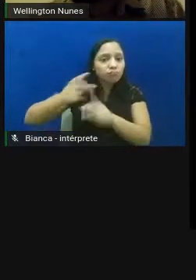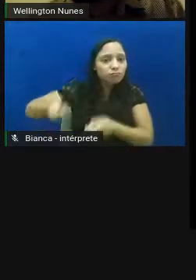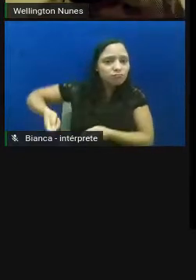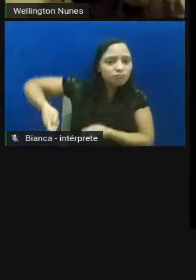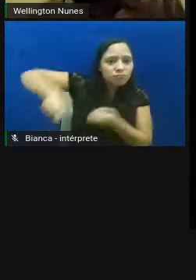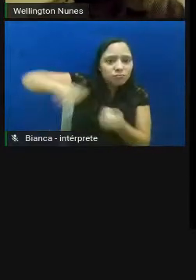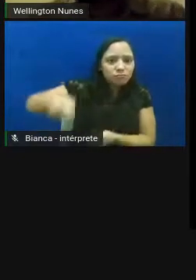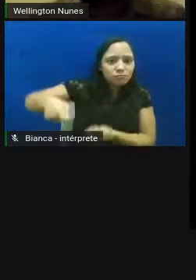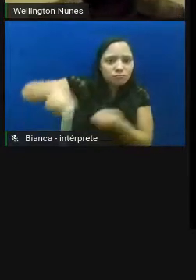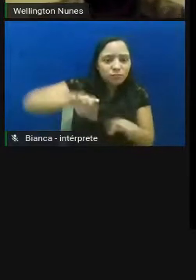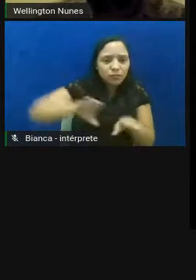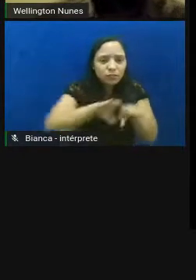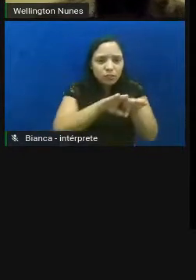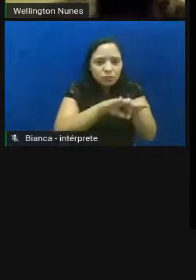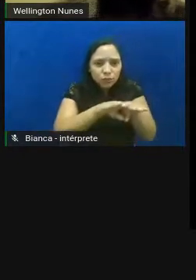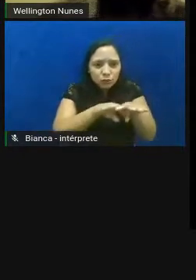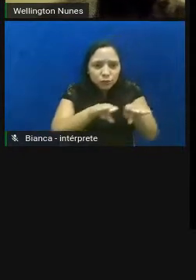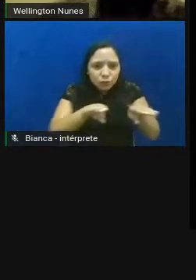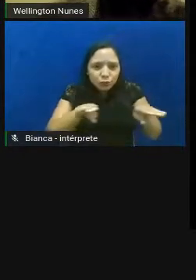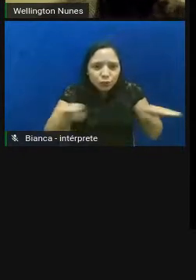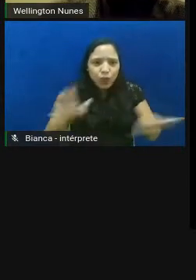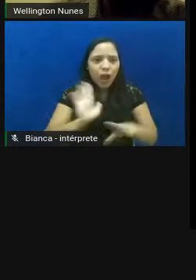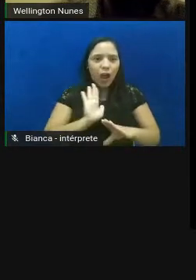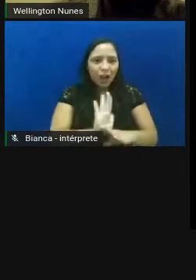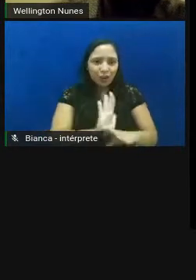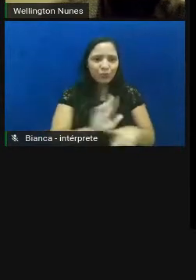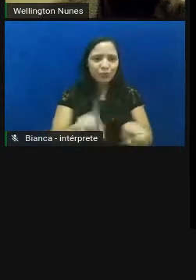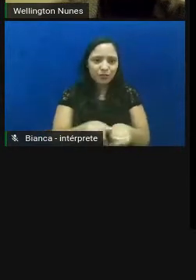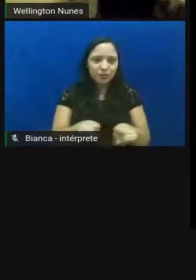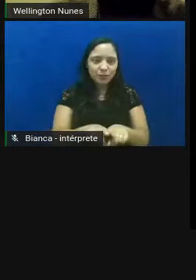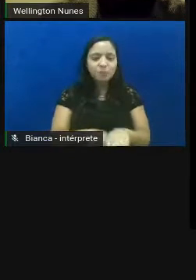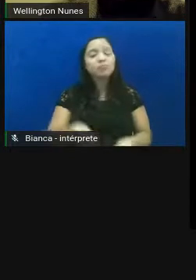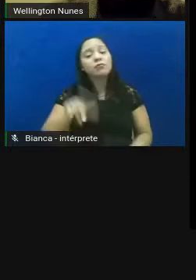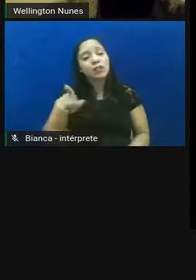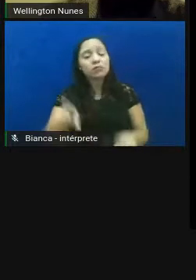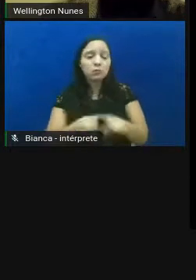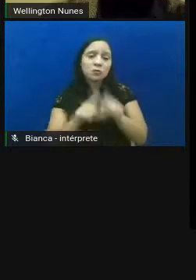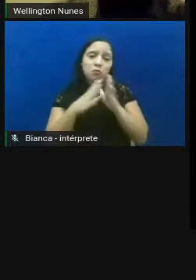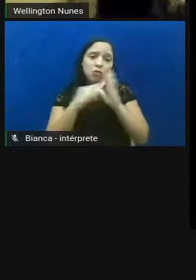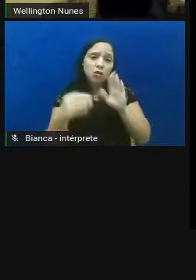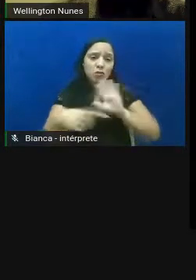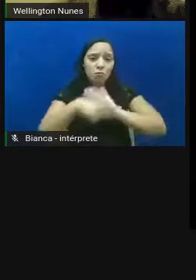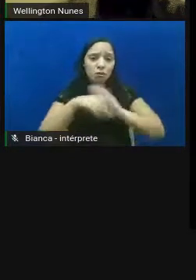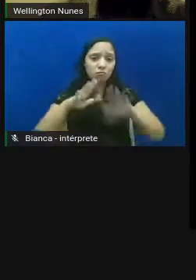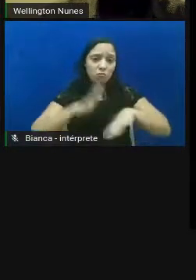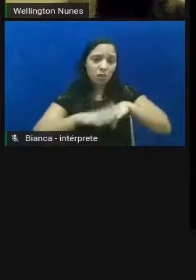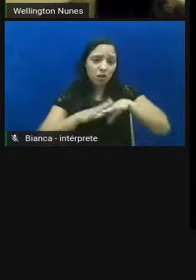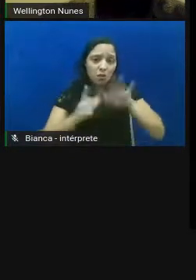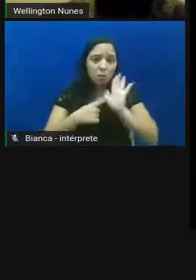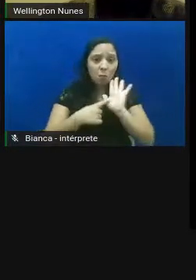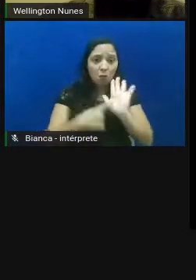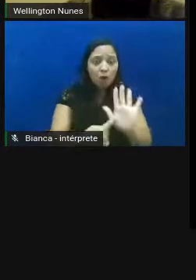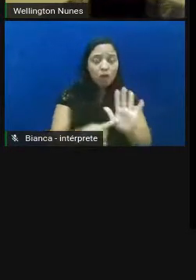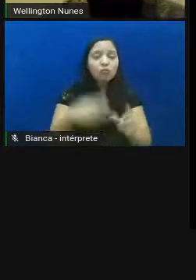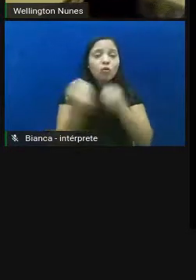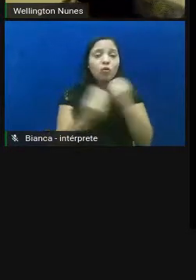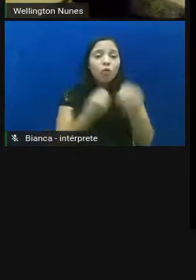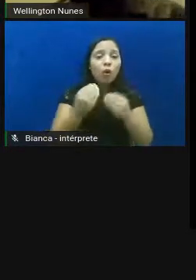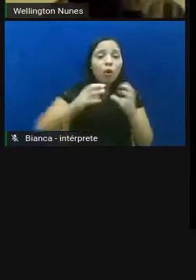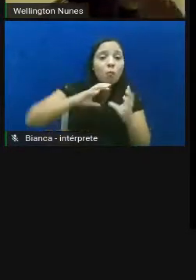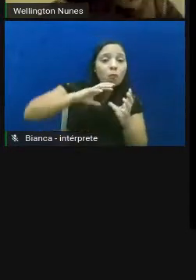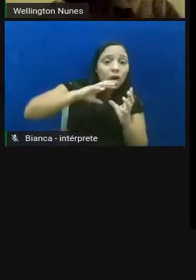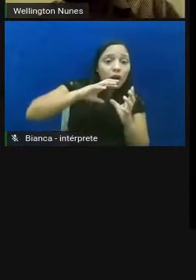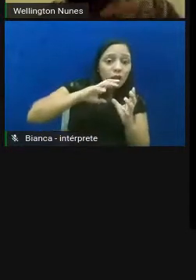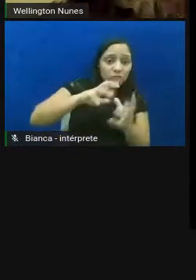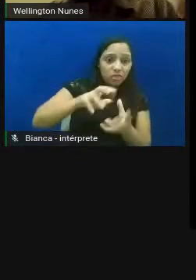topografia possibilita fazer modelos digitais de terreno, modelos matemáticos representando a superfície da Terra. E esses